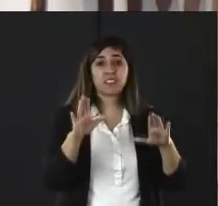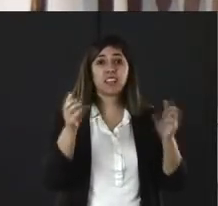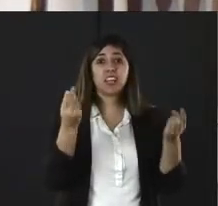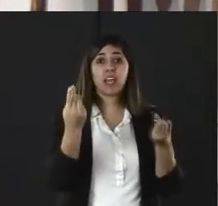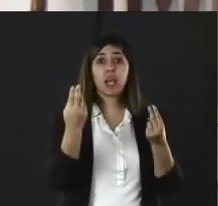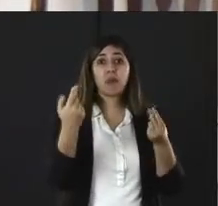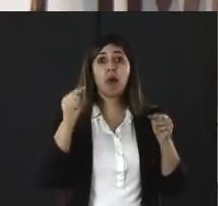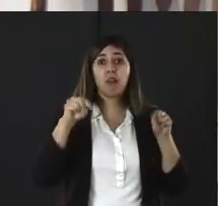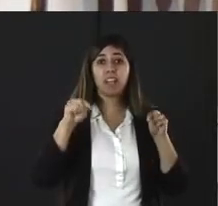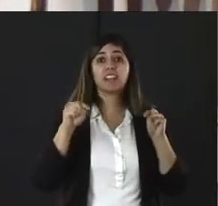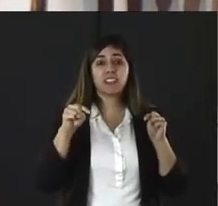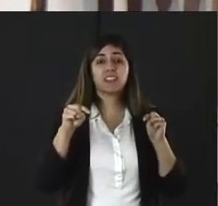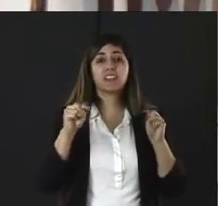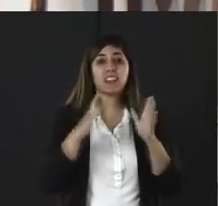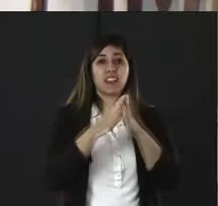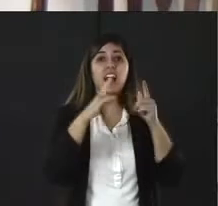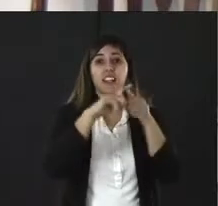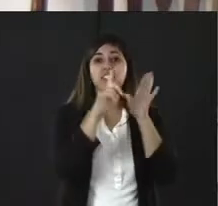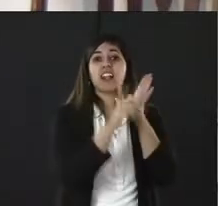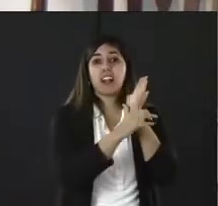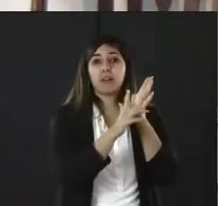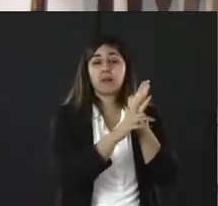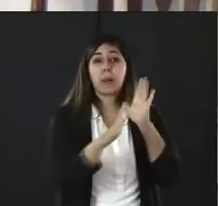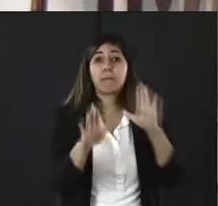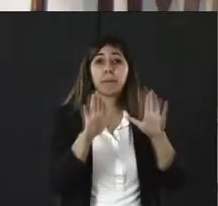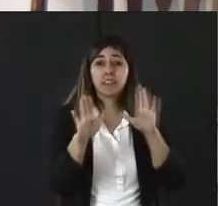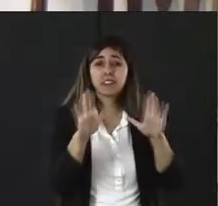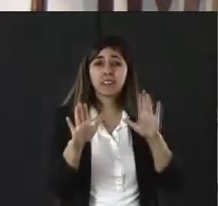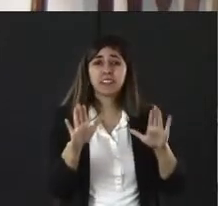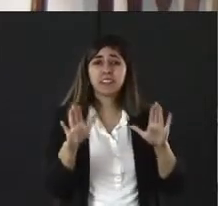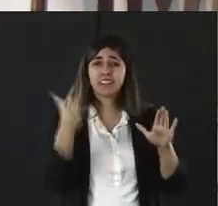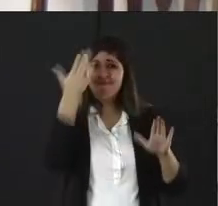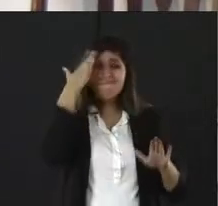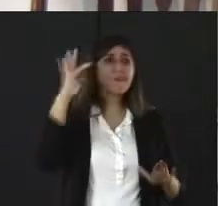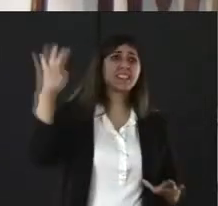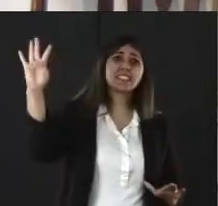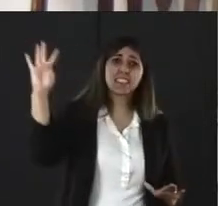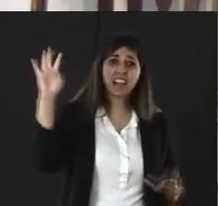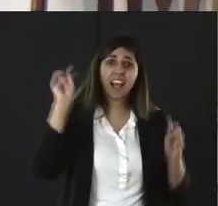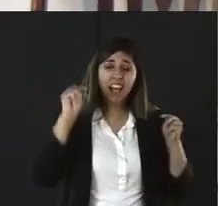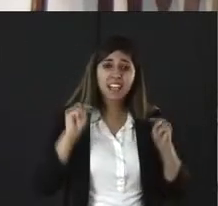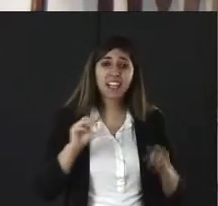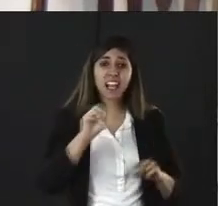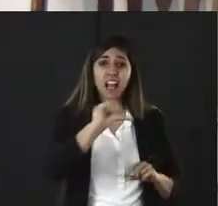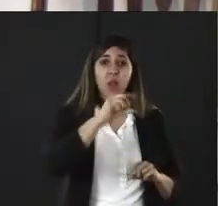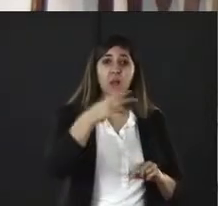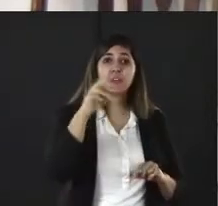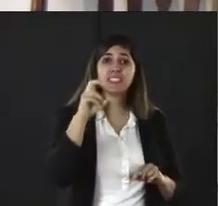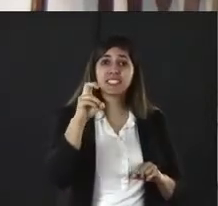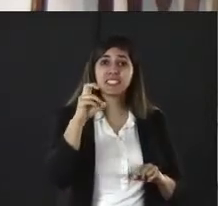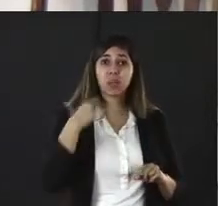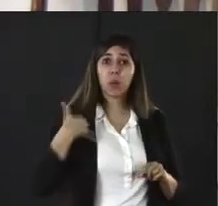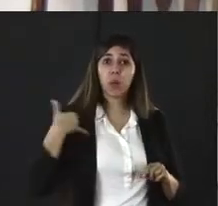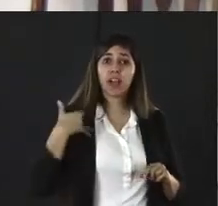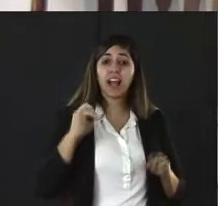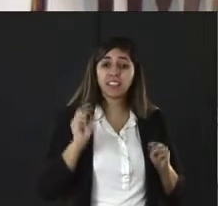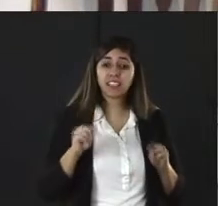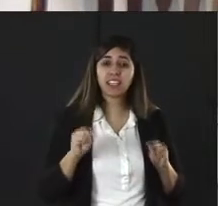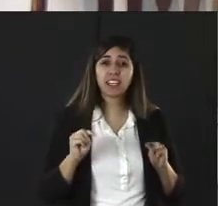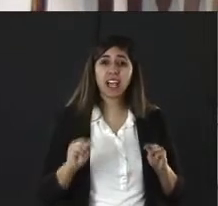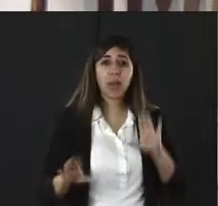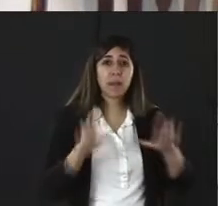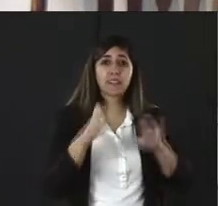que perderam a vida mais de 60 imagine essa igreja tem 95 anos de trabalho 60